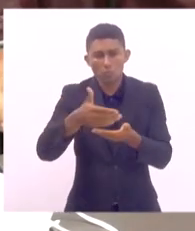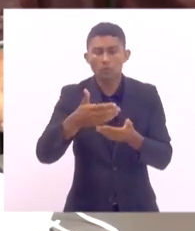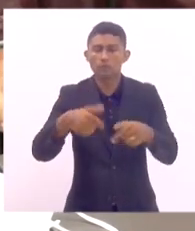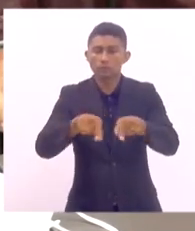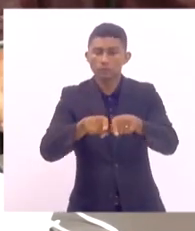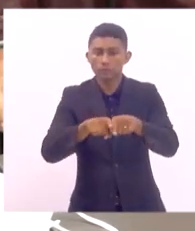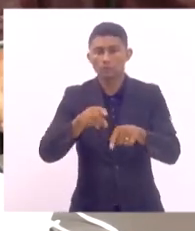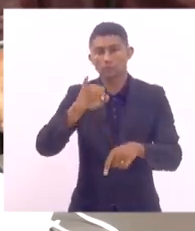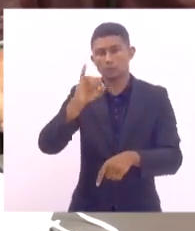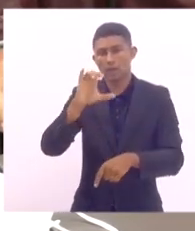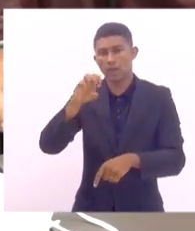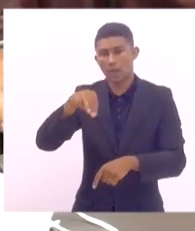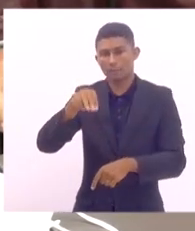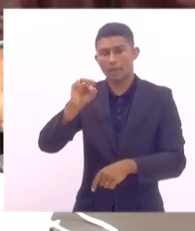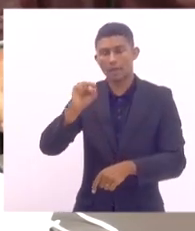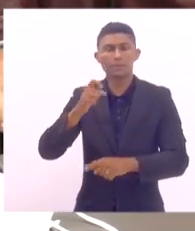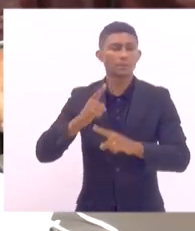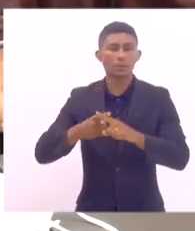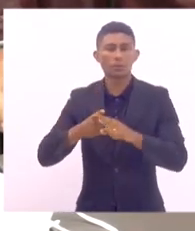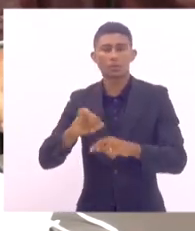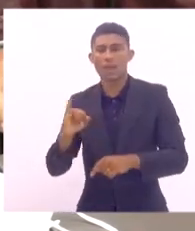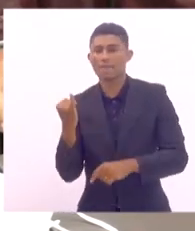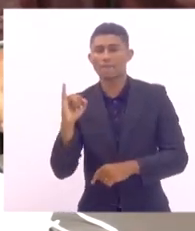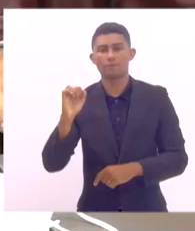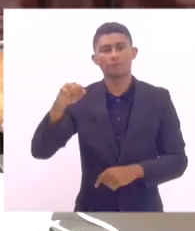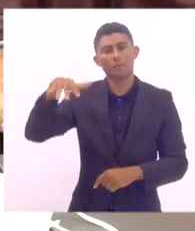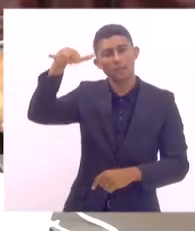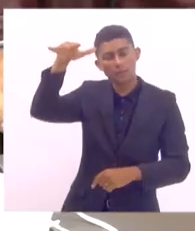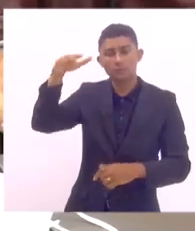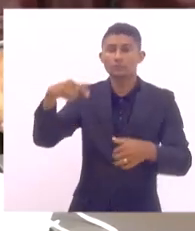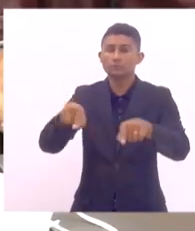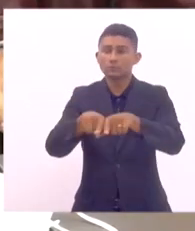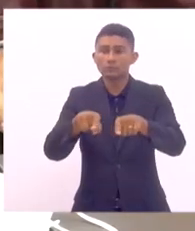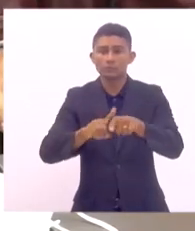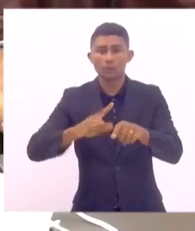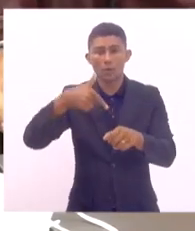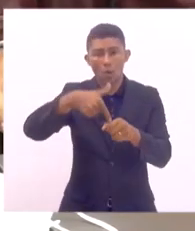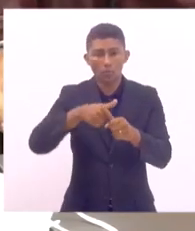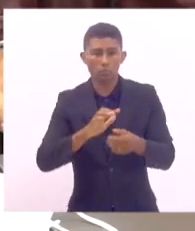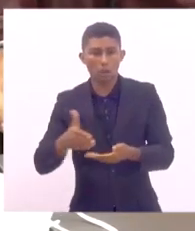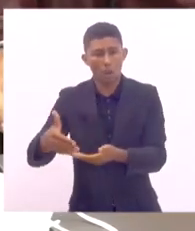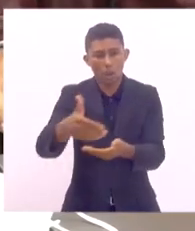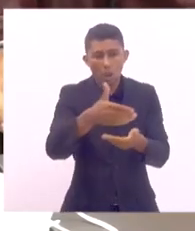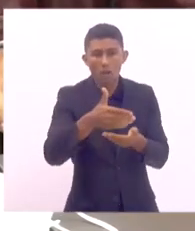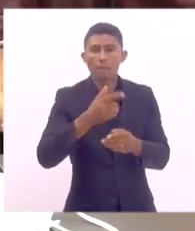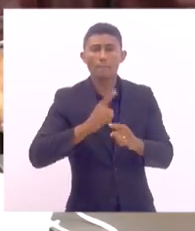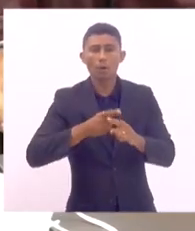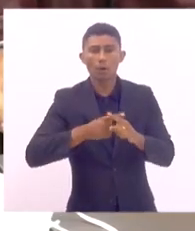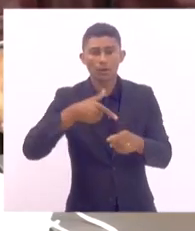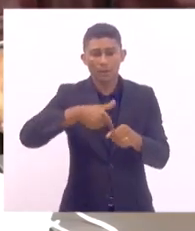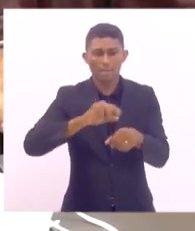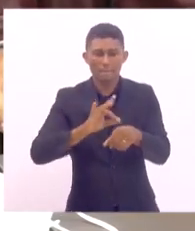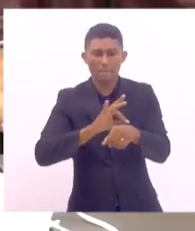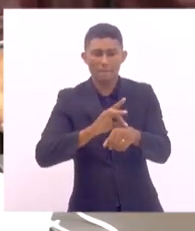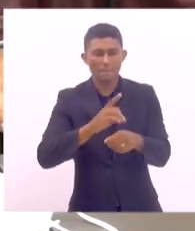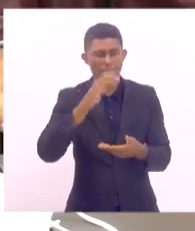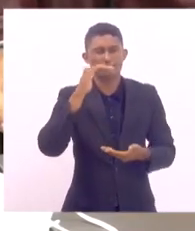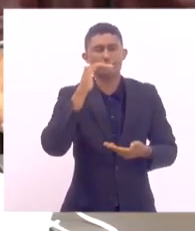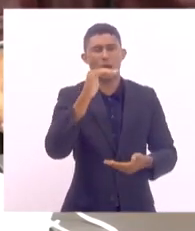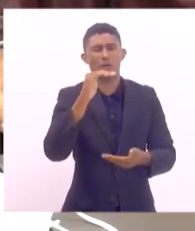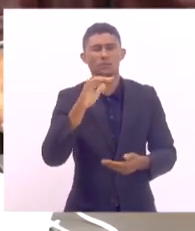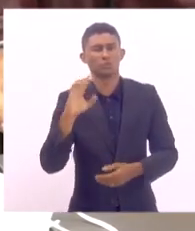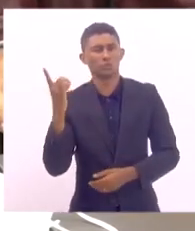ICMS por causa da inflação, e o royalties APE por causa do preço do barril do petróleo e a cotação do dólar. Então, do seu ponto de vista orçamentário,